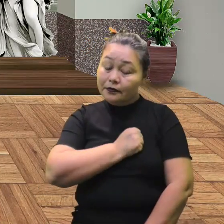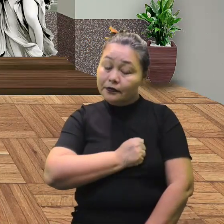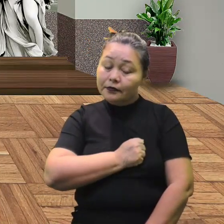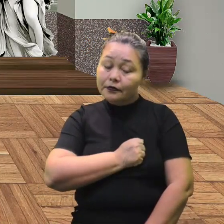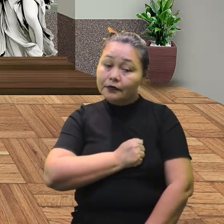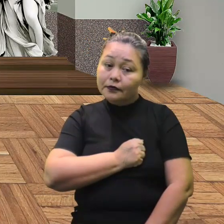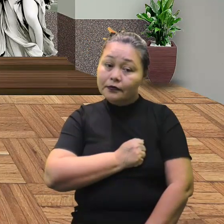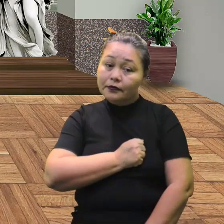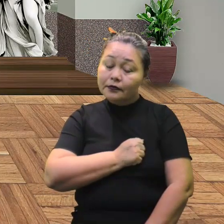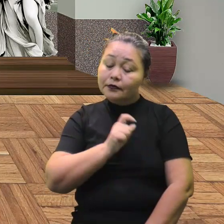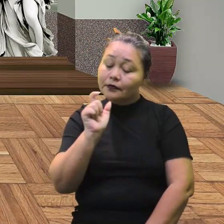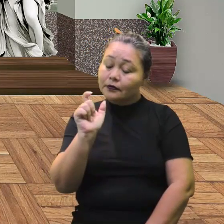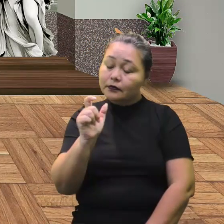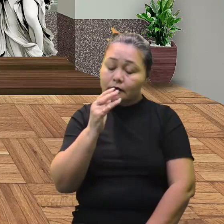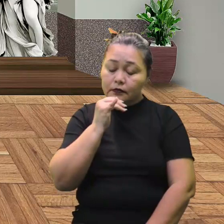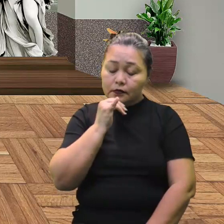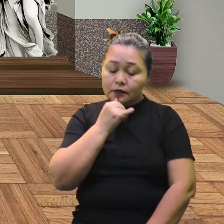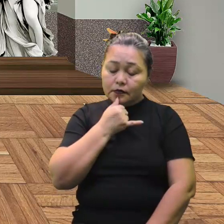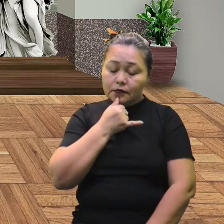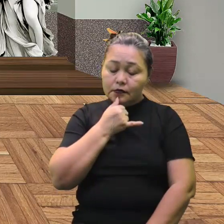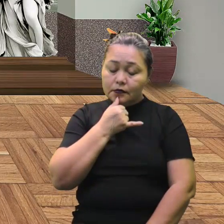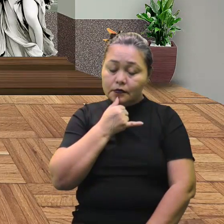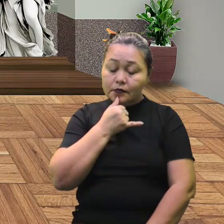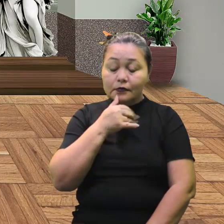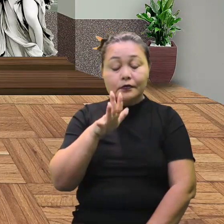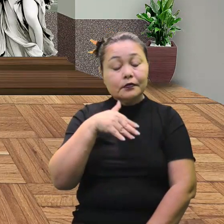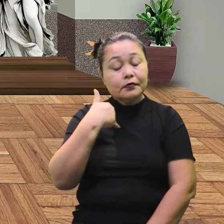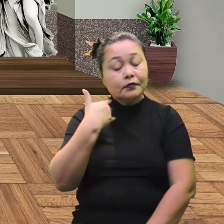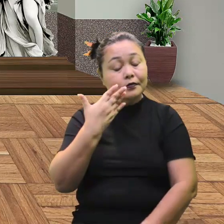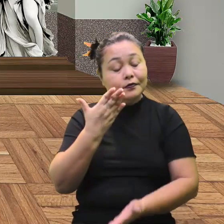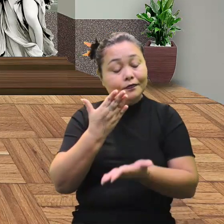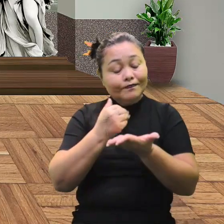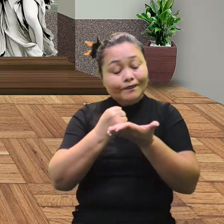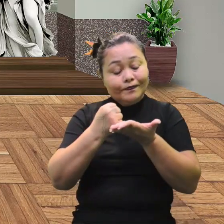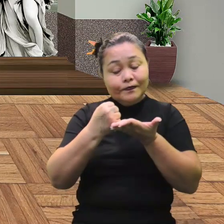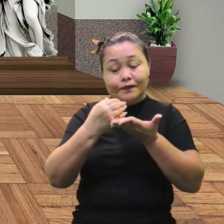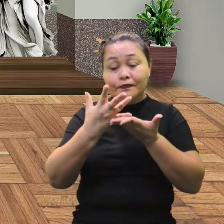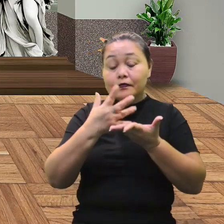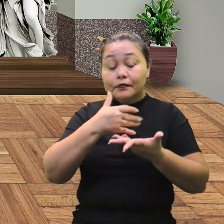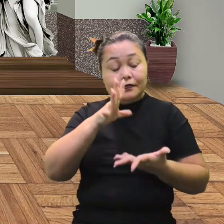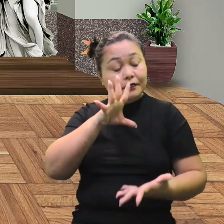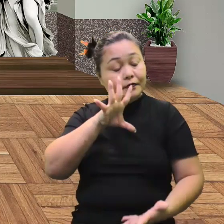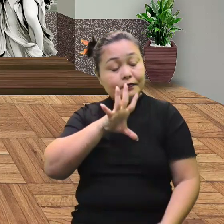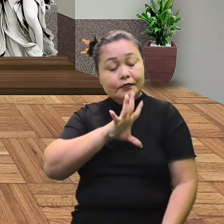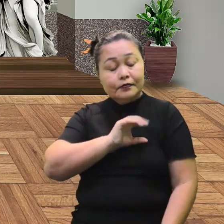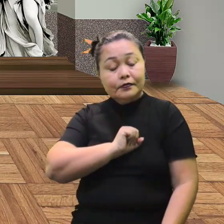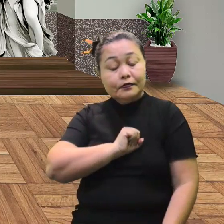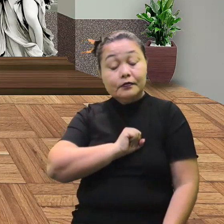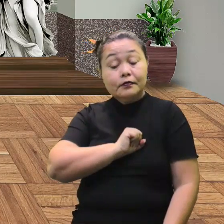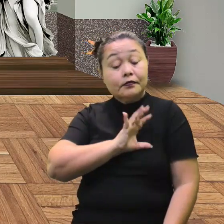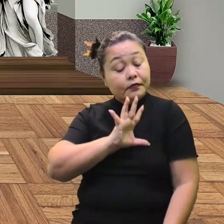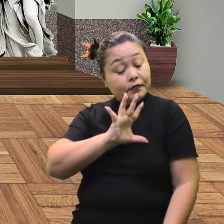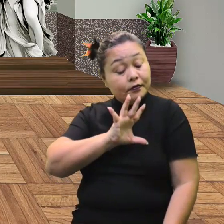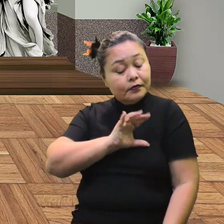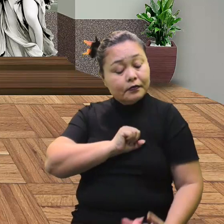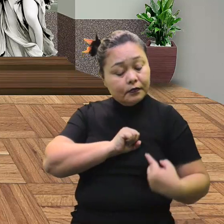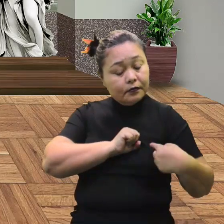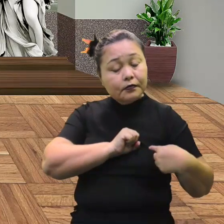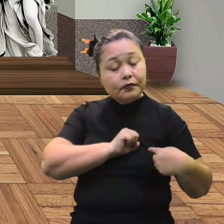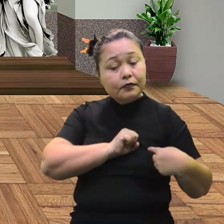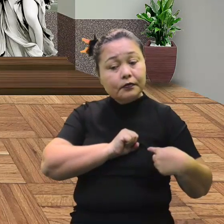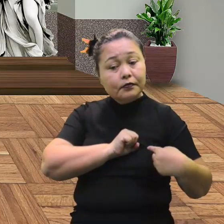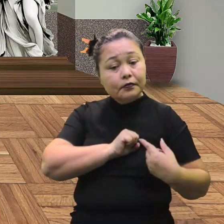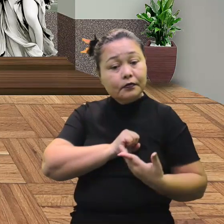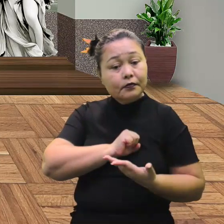Saudade. Palavra triste. Quando se perde um grande amor. E que amor foi